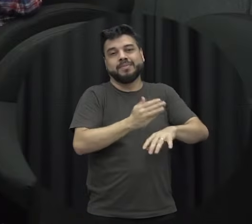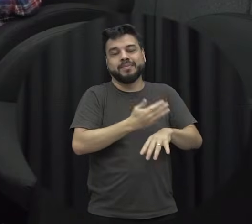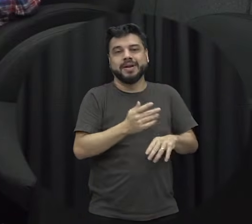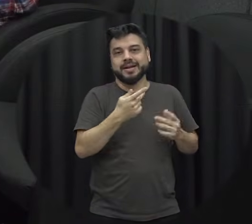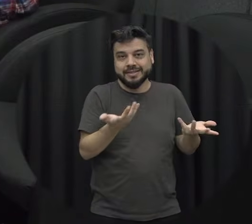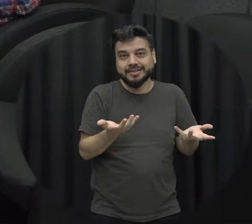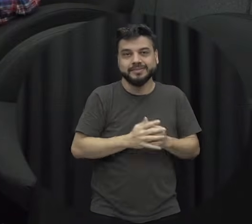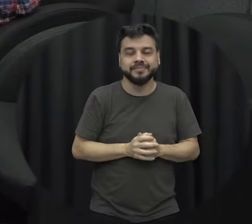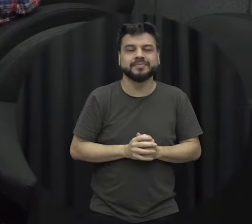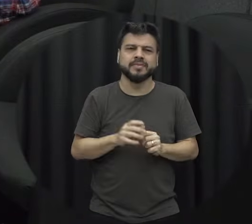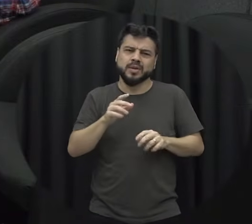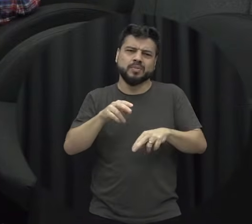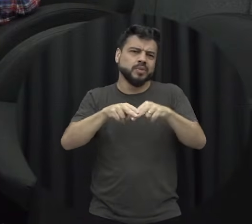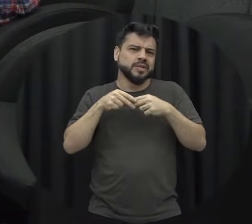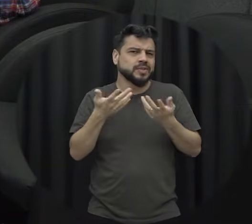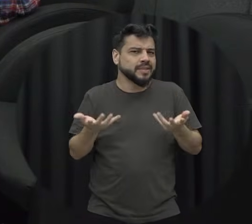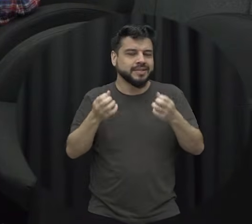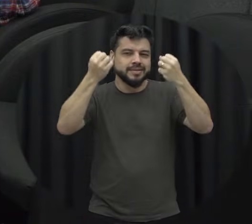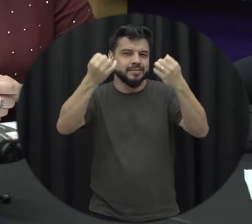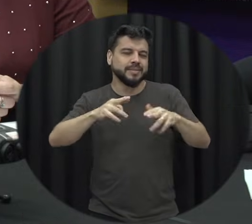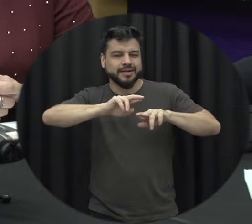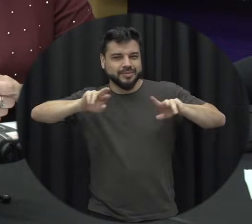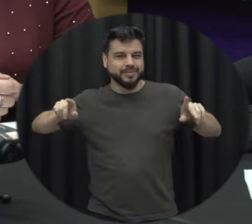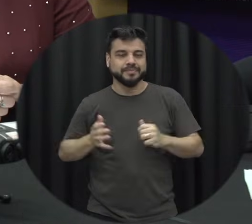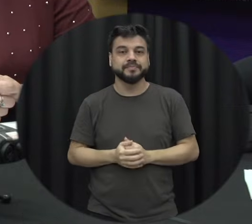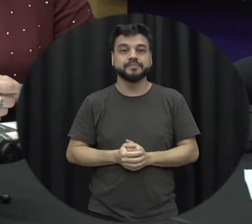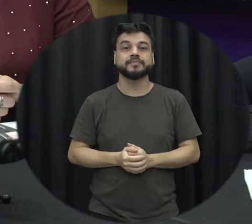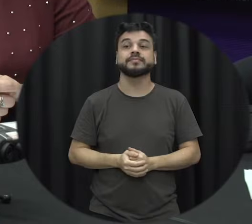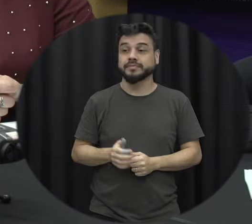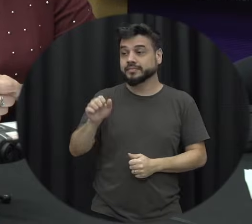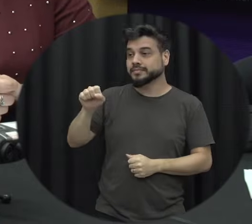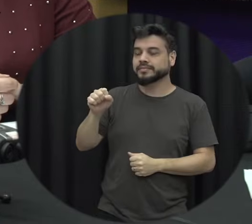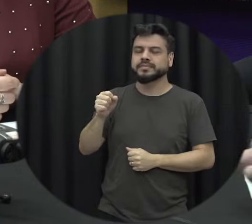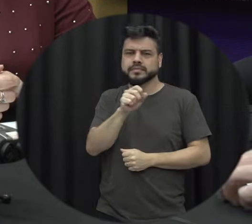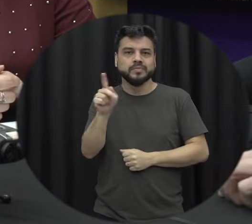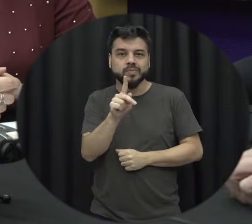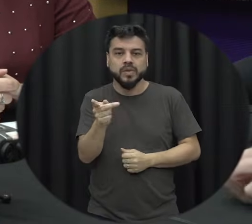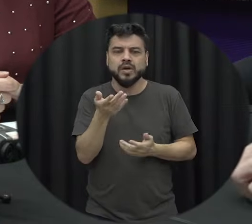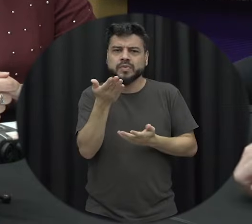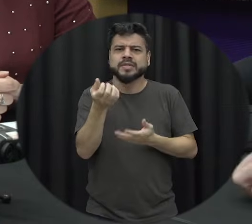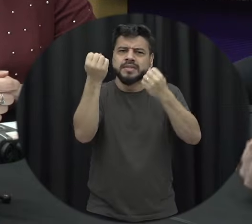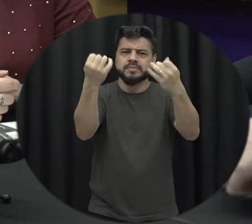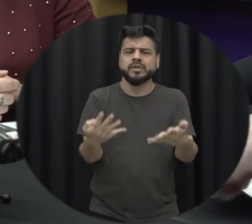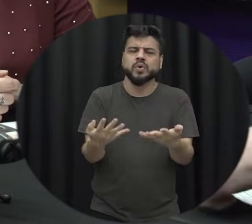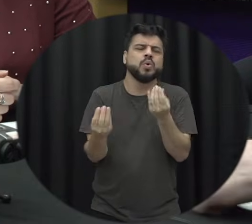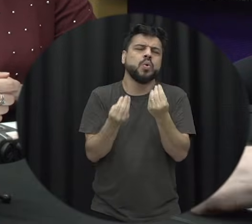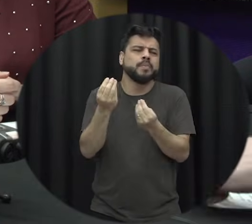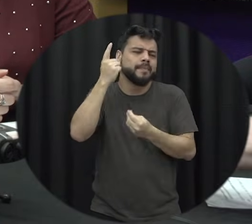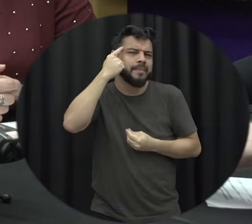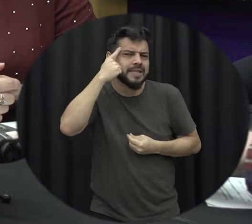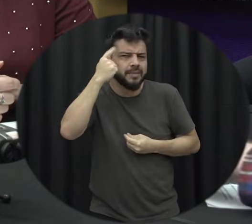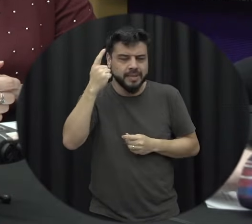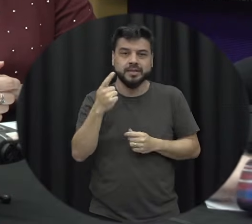eu gostaria de conversar com vocês. Professor, você falou, né, da forma de pensar. A gente está